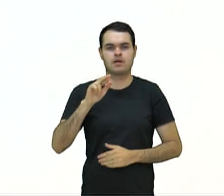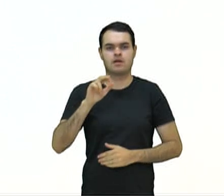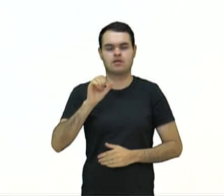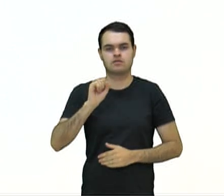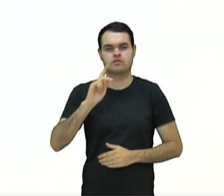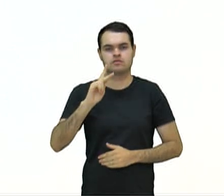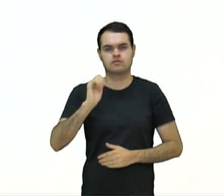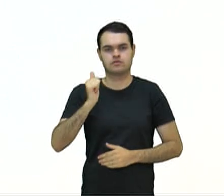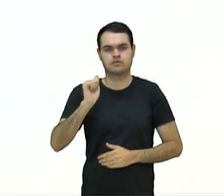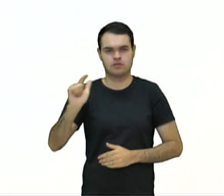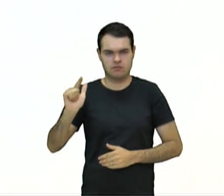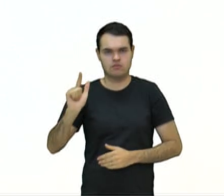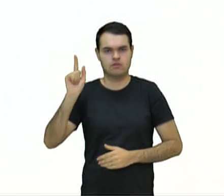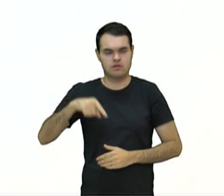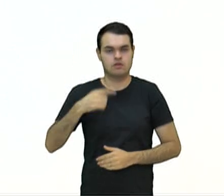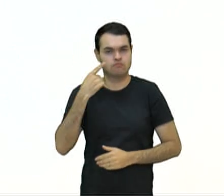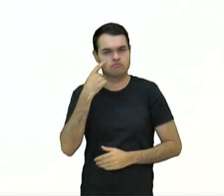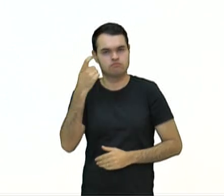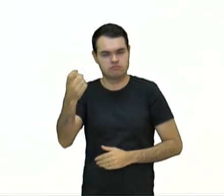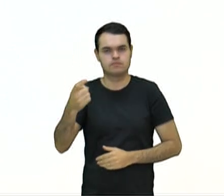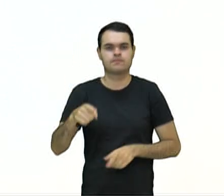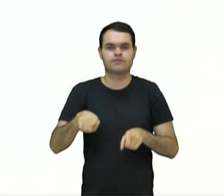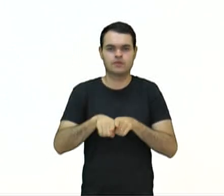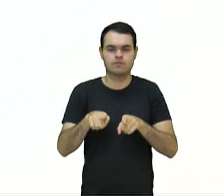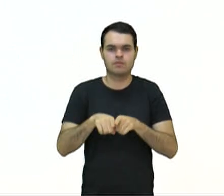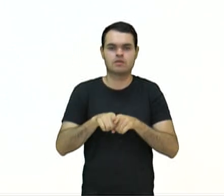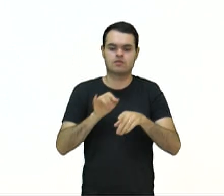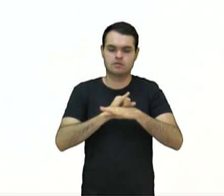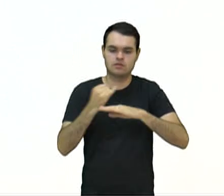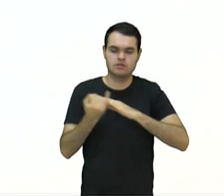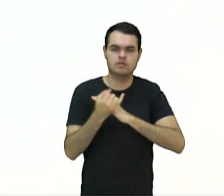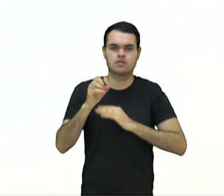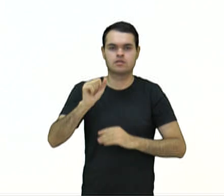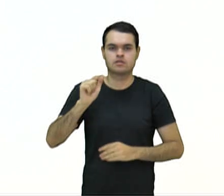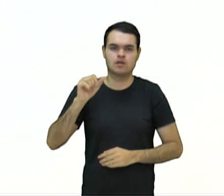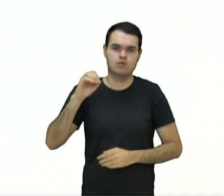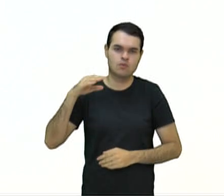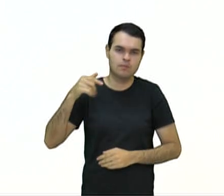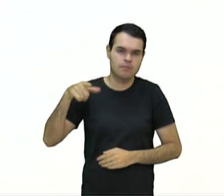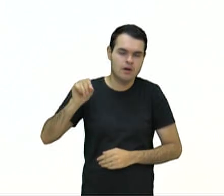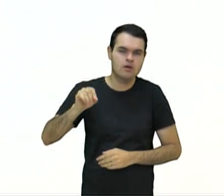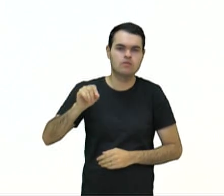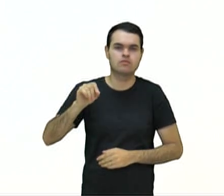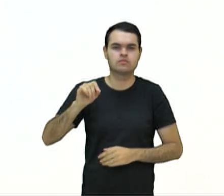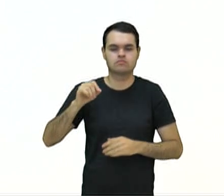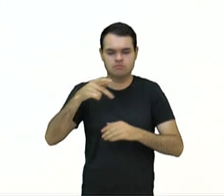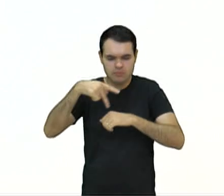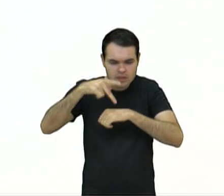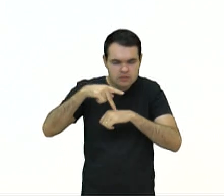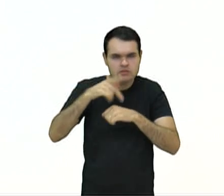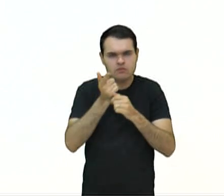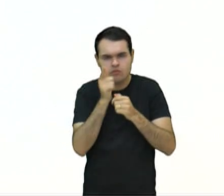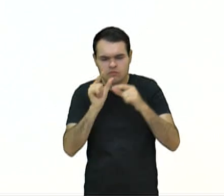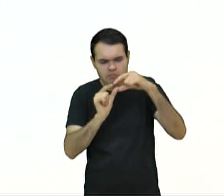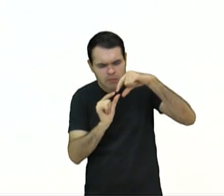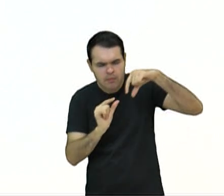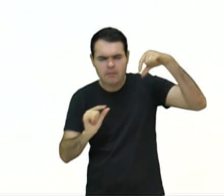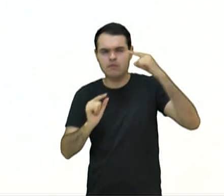curiosidade interessante hoje na aula para falar sobre eles. As Ilhas Salomão, Kiribati, os países da Micronésia e os outros países